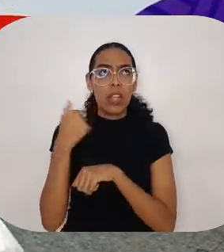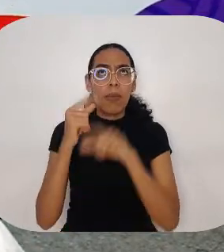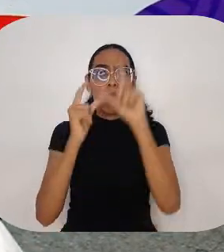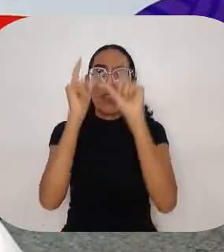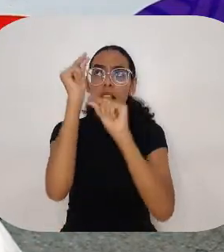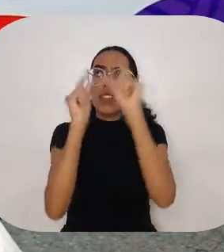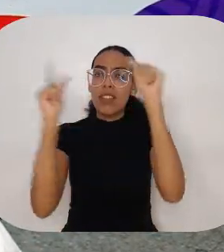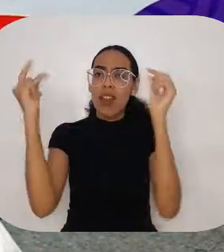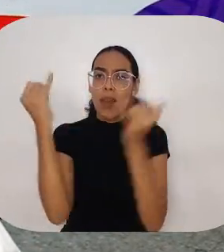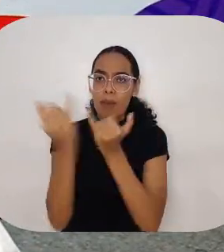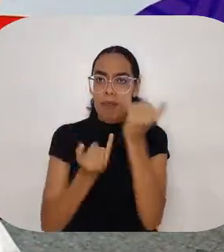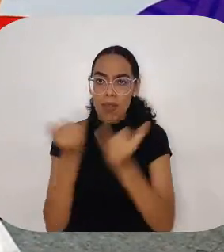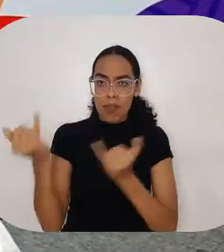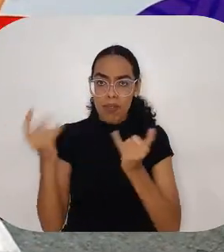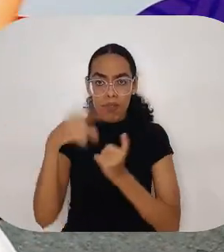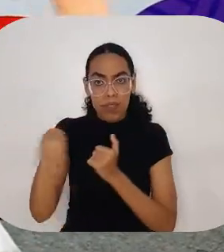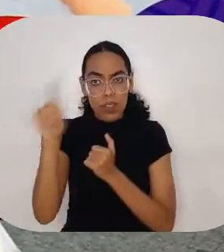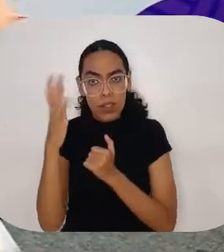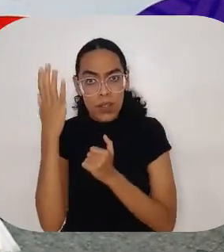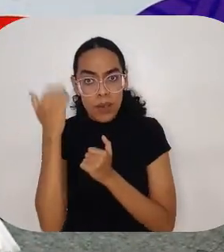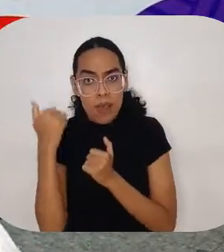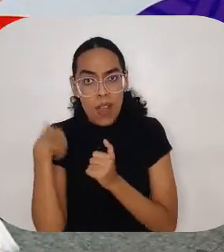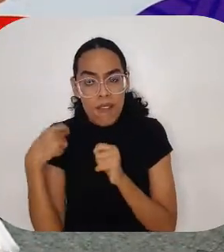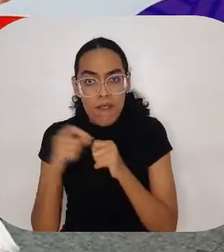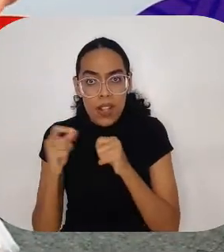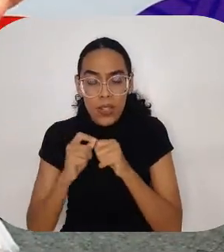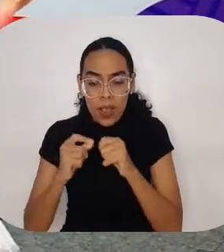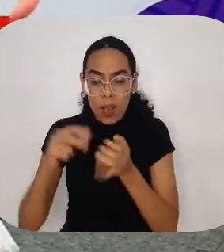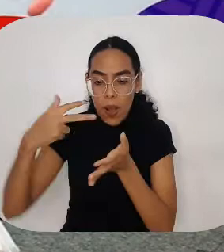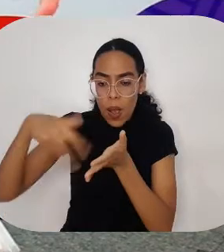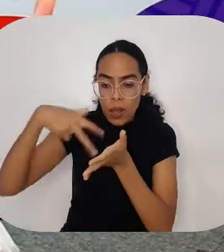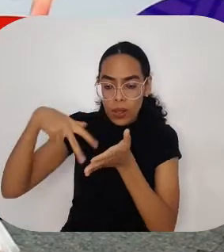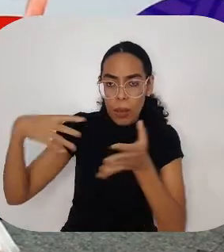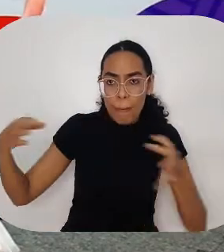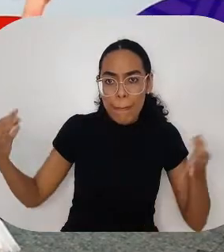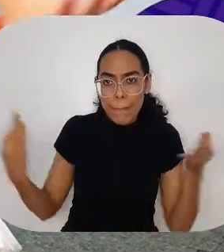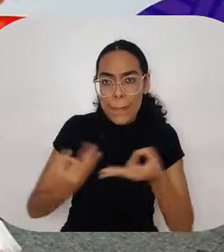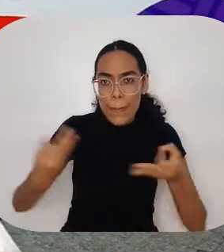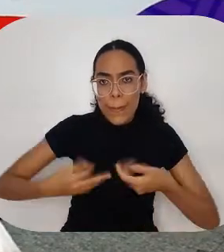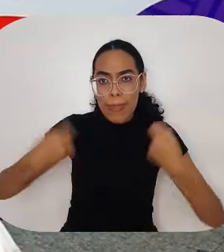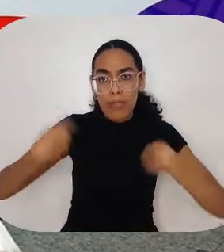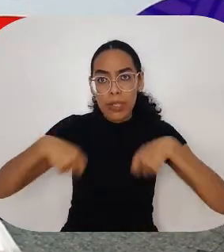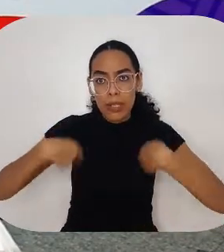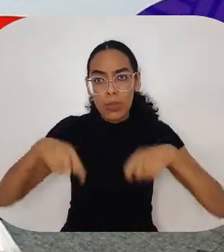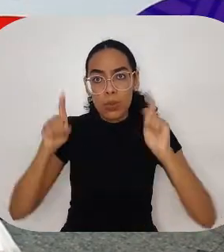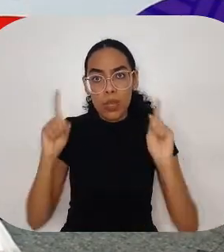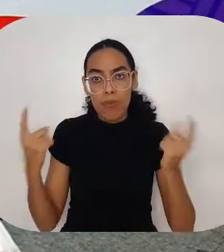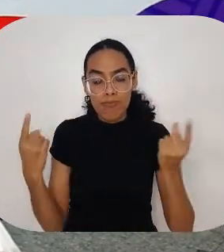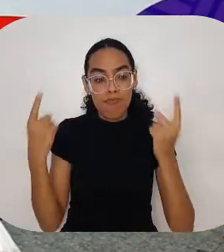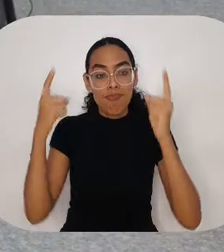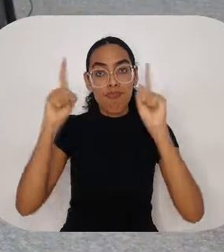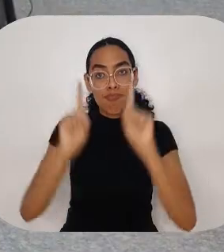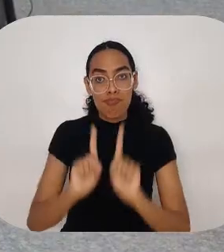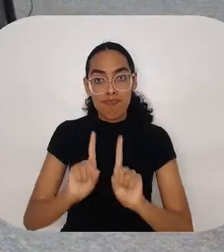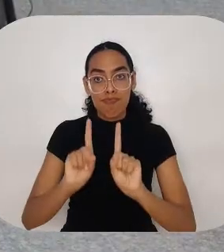sabia que pra fazer assim, ó, uma bela quadrilha, a gente precisa de quê? De